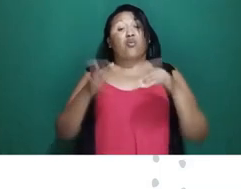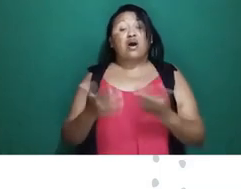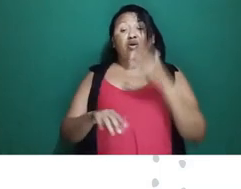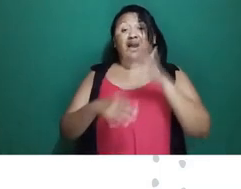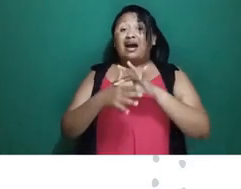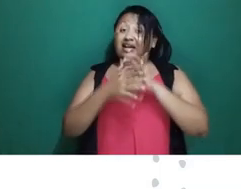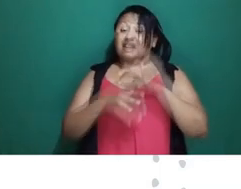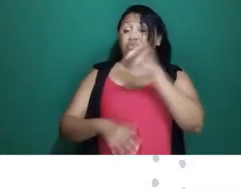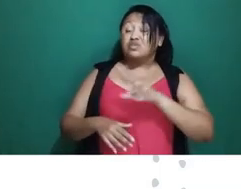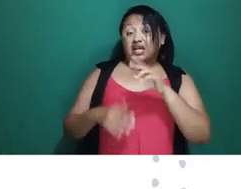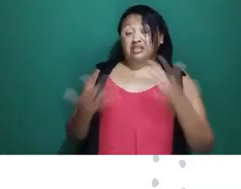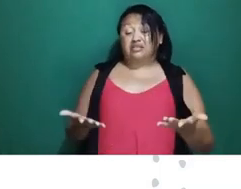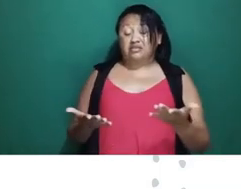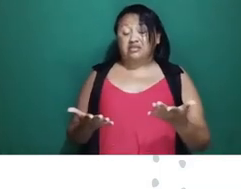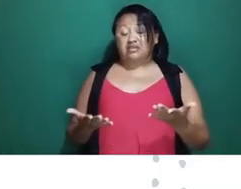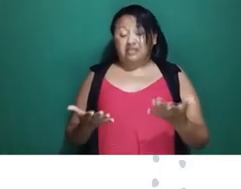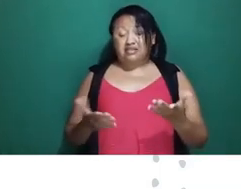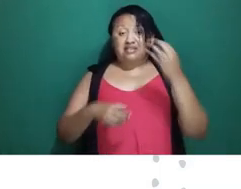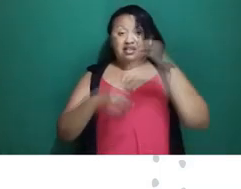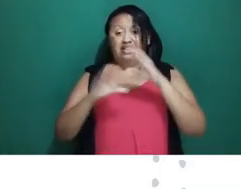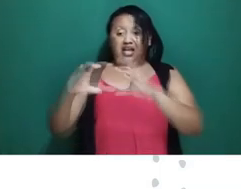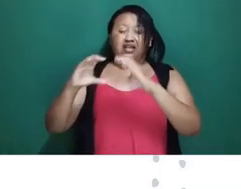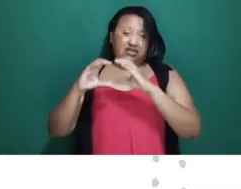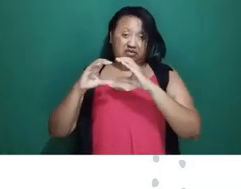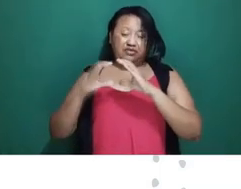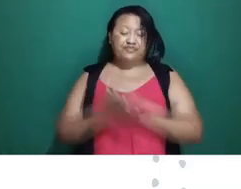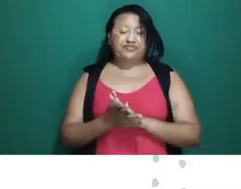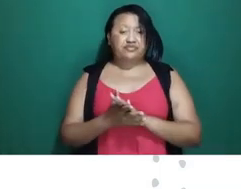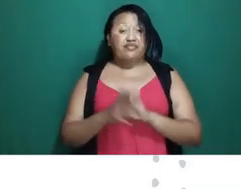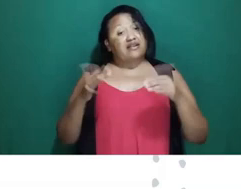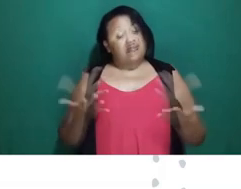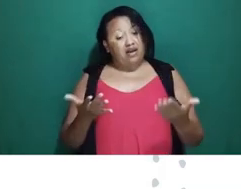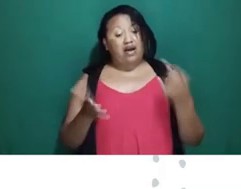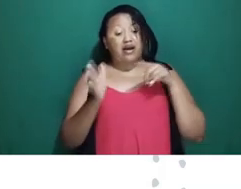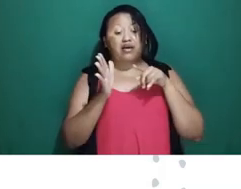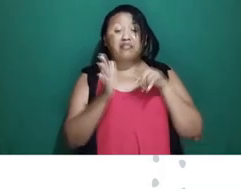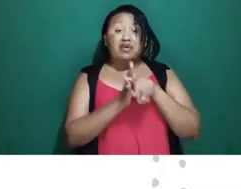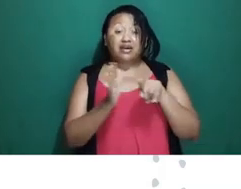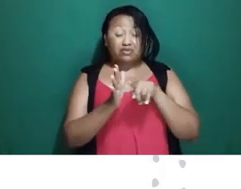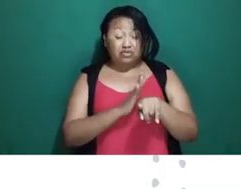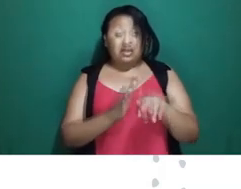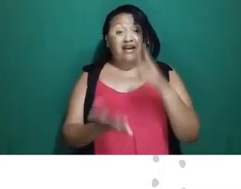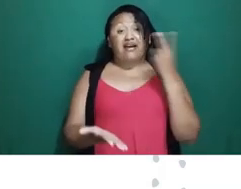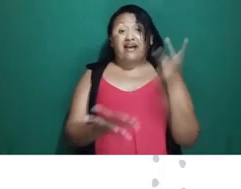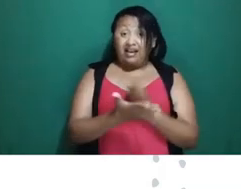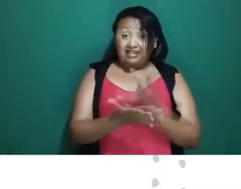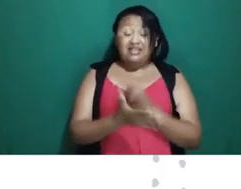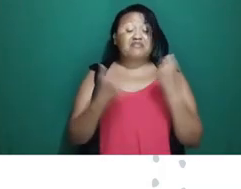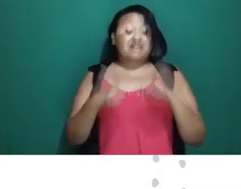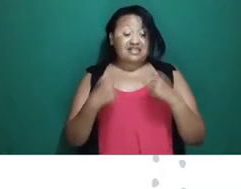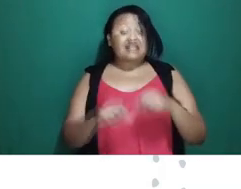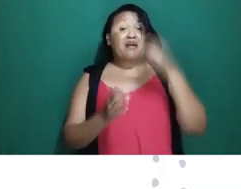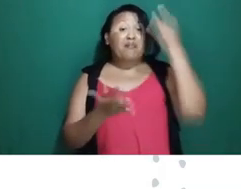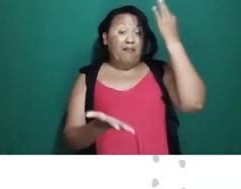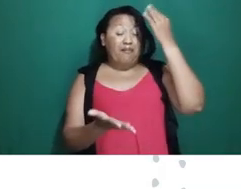utilizada no na composição desse hambúrguer por isso a alternativa incorreta aqui né que a gente deveria